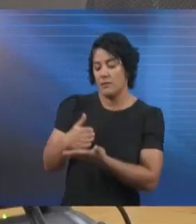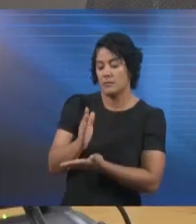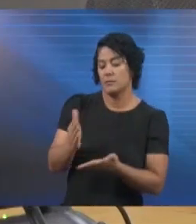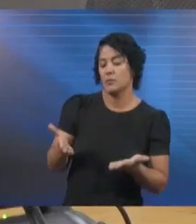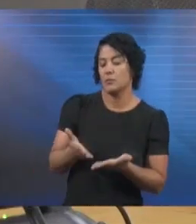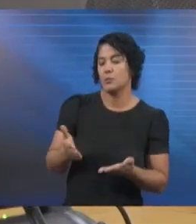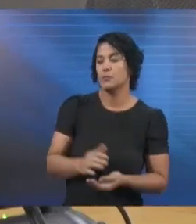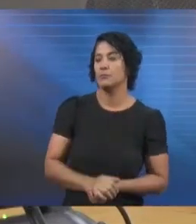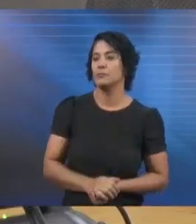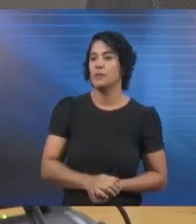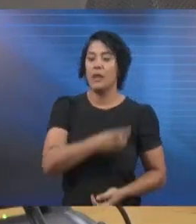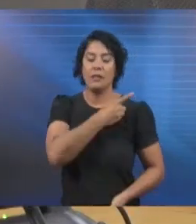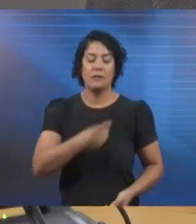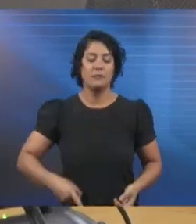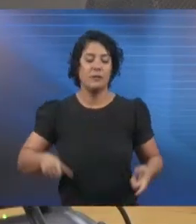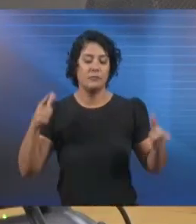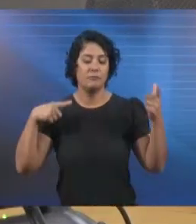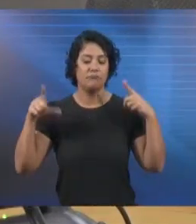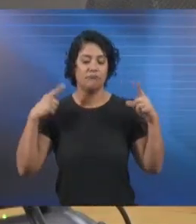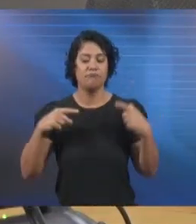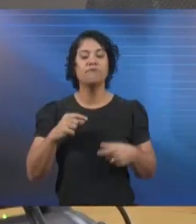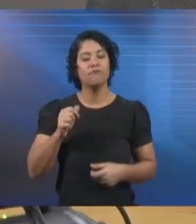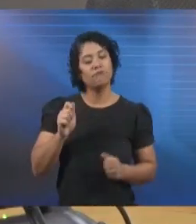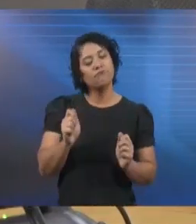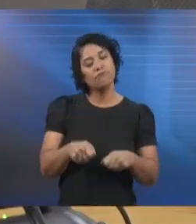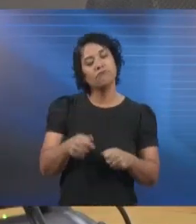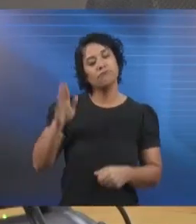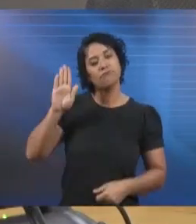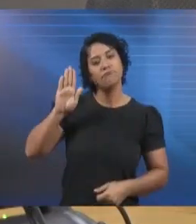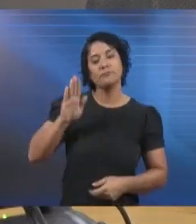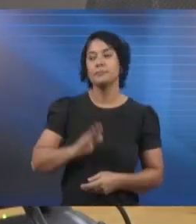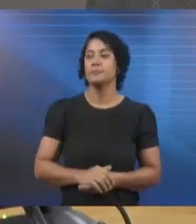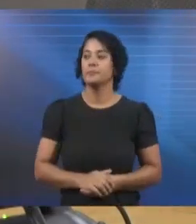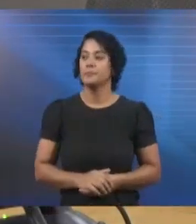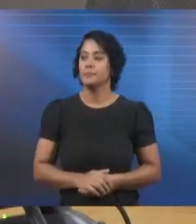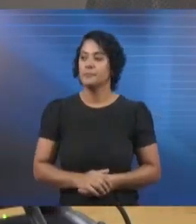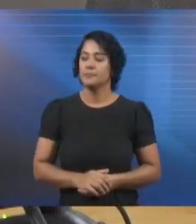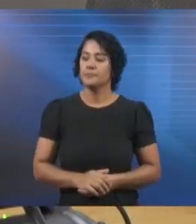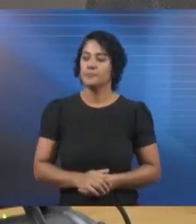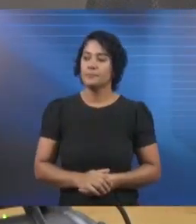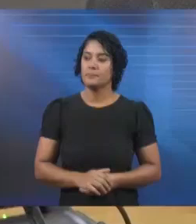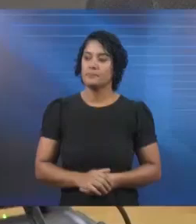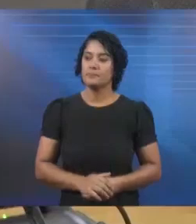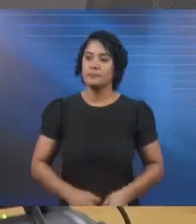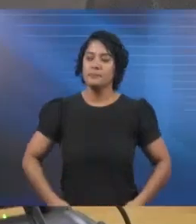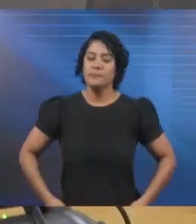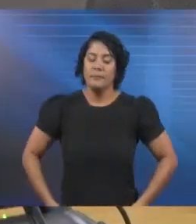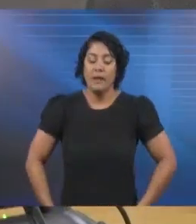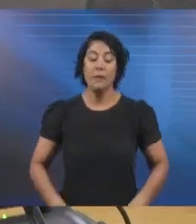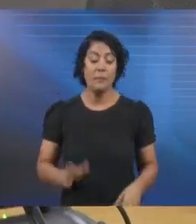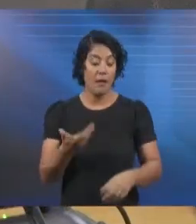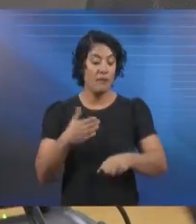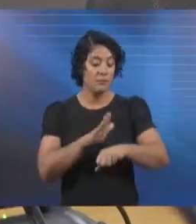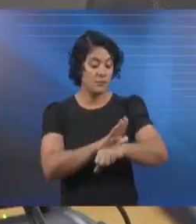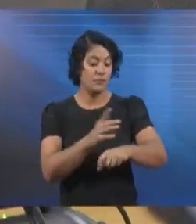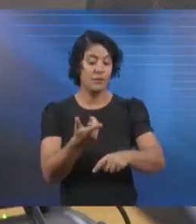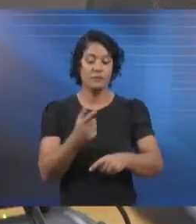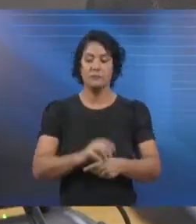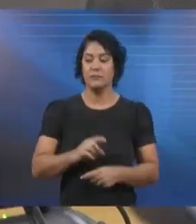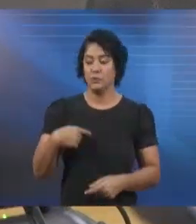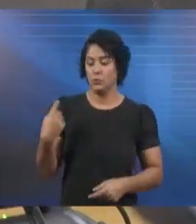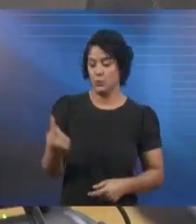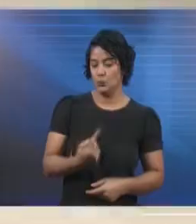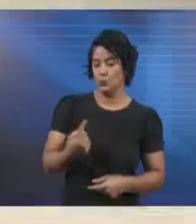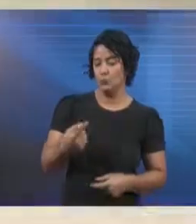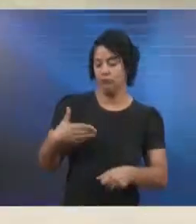hoje Deputado luí Eduarda é com muito prazer que conceda a vossa excelência a parte só para para colaborar com vossa excelência Nós